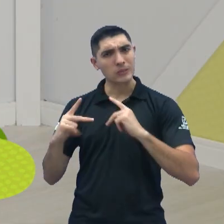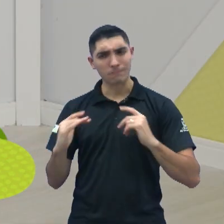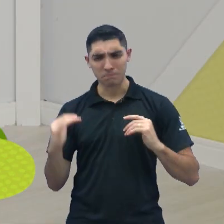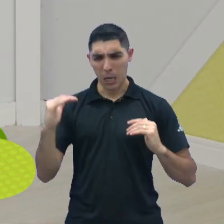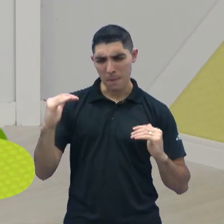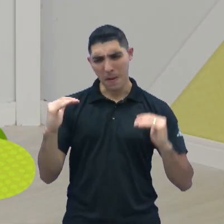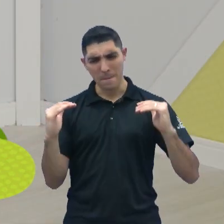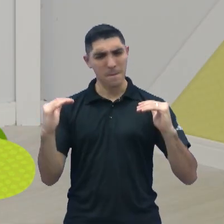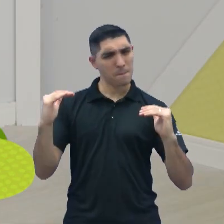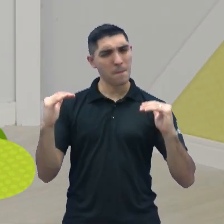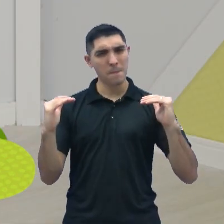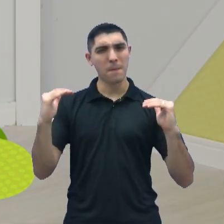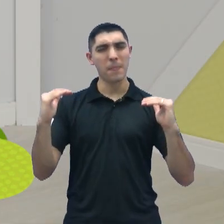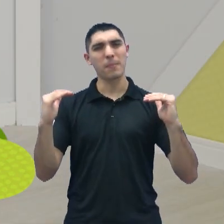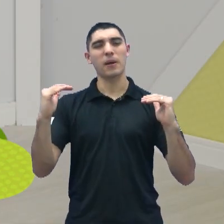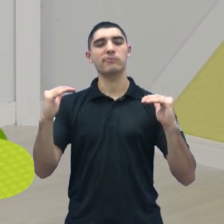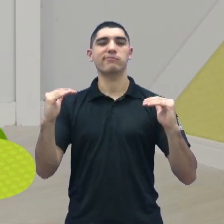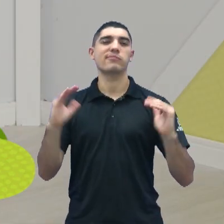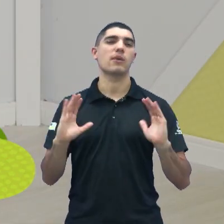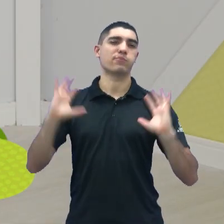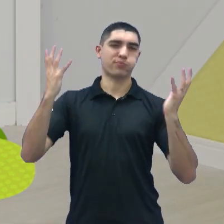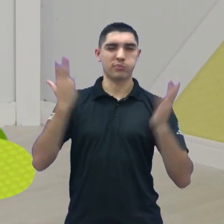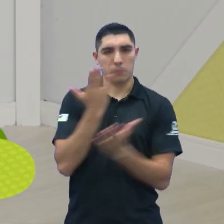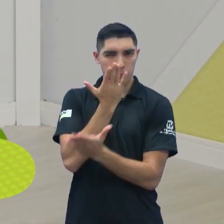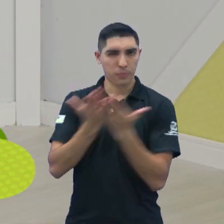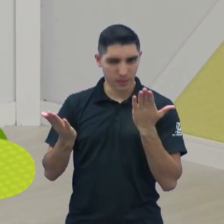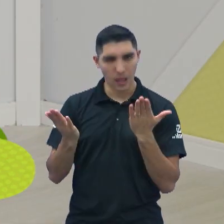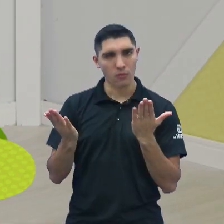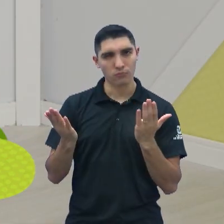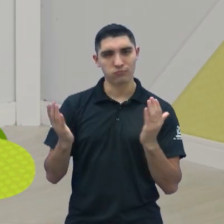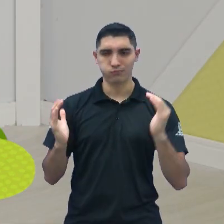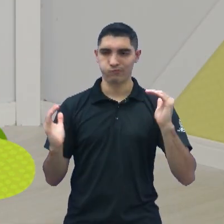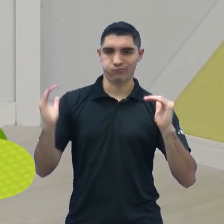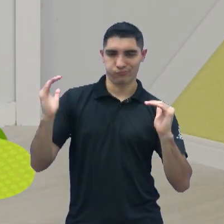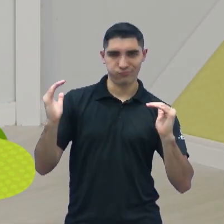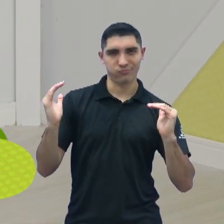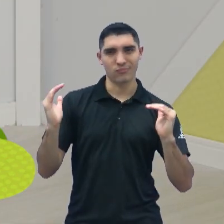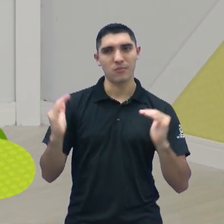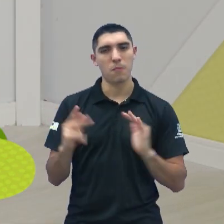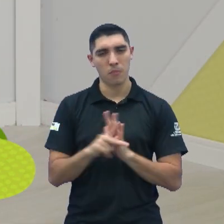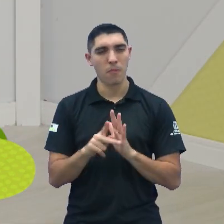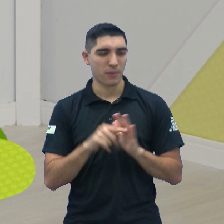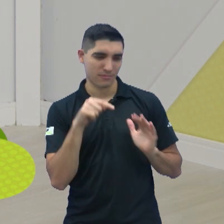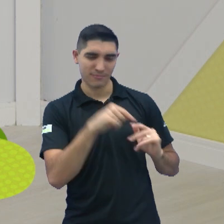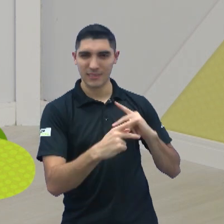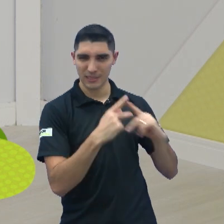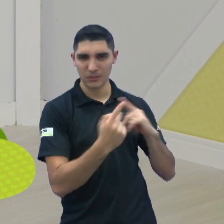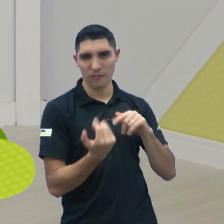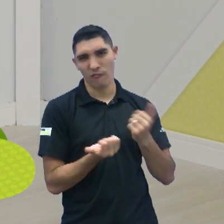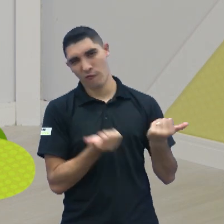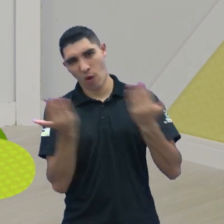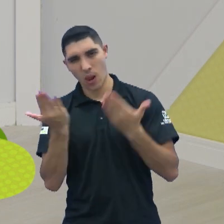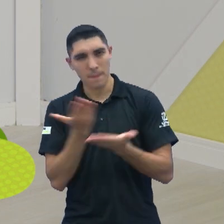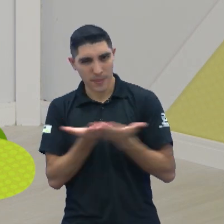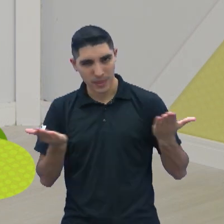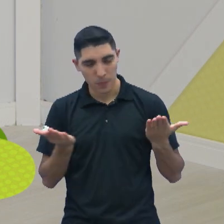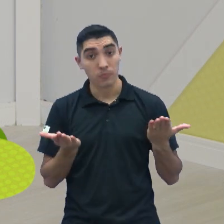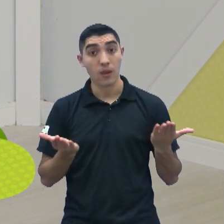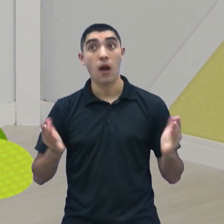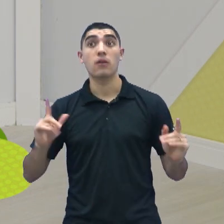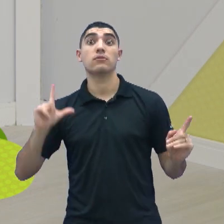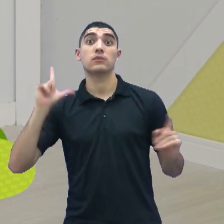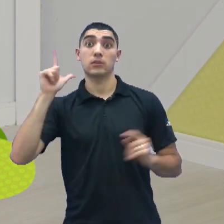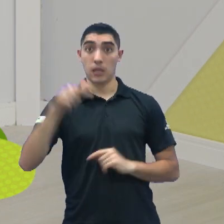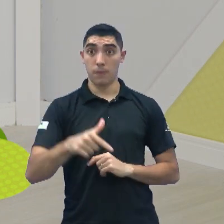chegou a empatar a partida, mas acabou perdendo, acho que por 6 ou 7 pontos de diferença, ou 8, enfim, algo do tipo. Né? E agora as